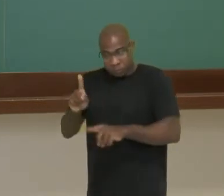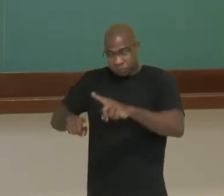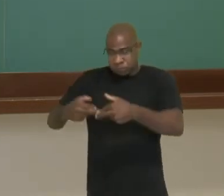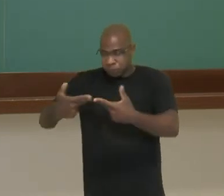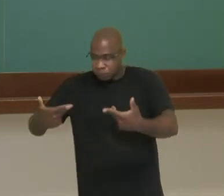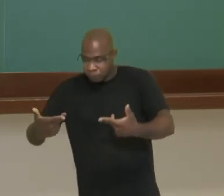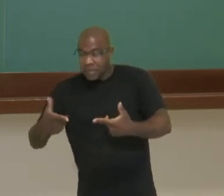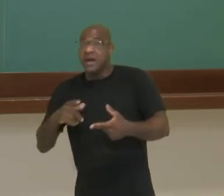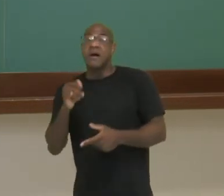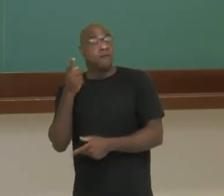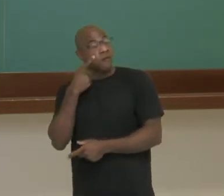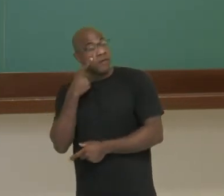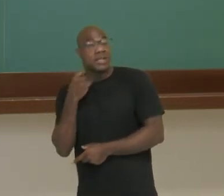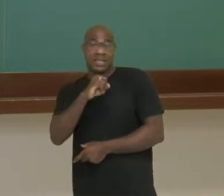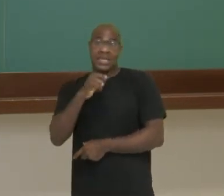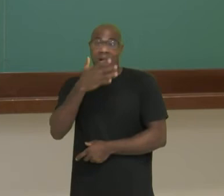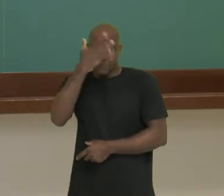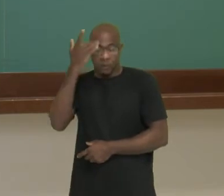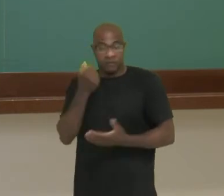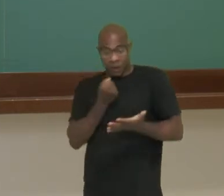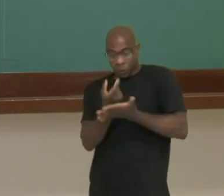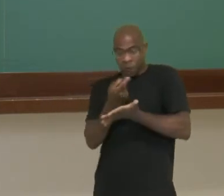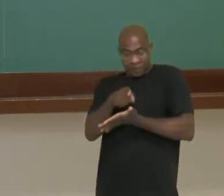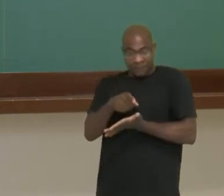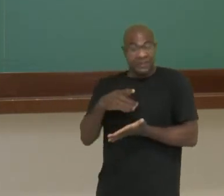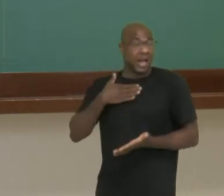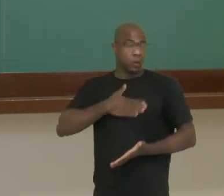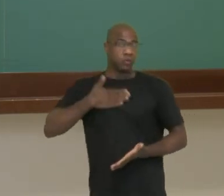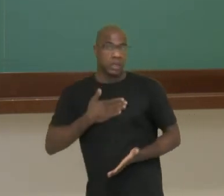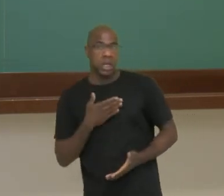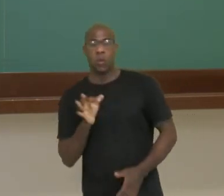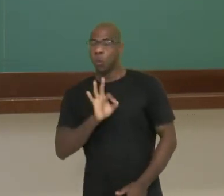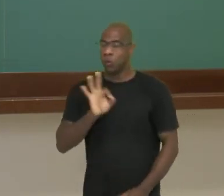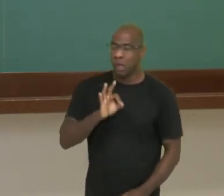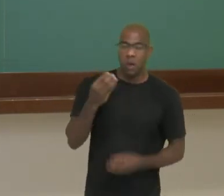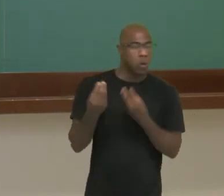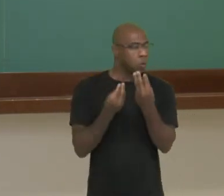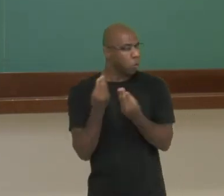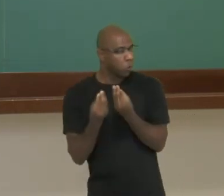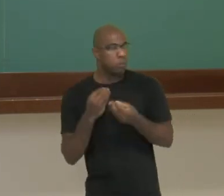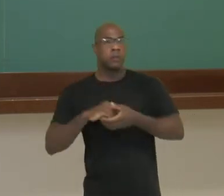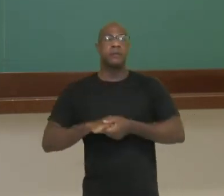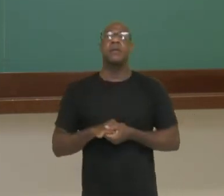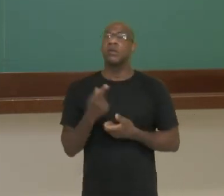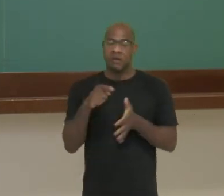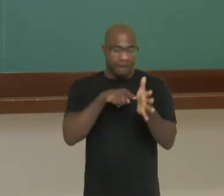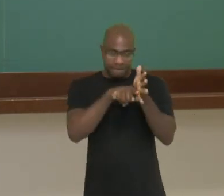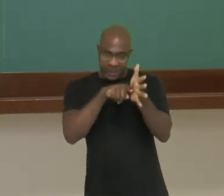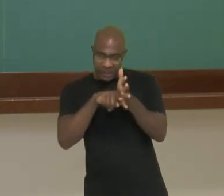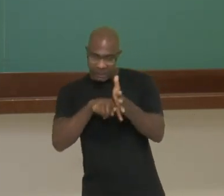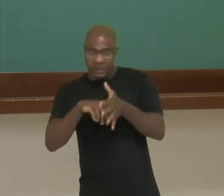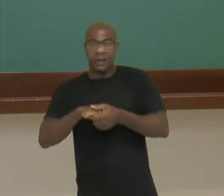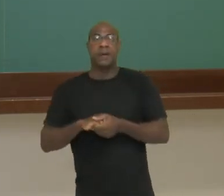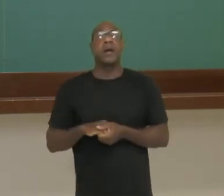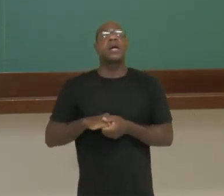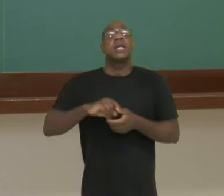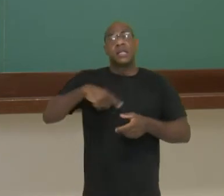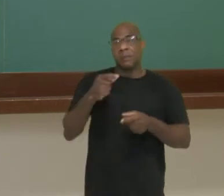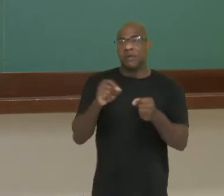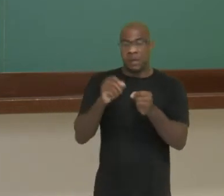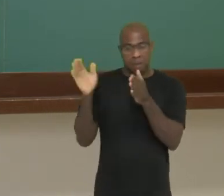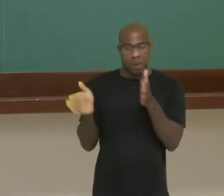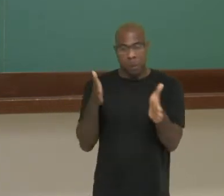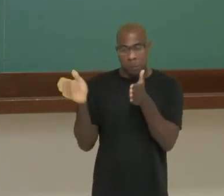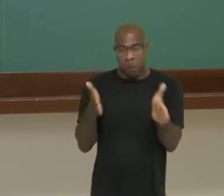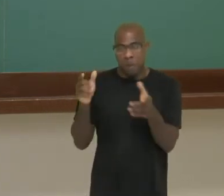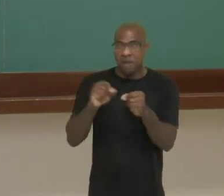os consumidores estão gostando daquele produto, se vão gostar antes dela entrar em produção, ou depois que já entrou em